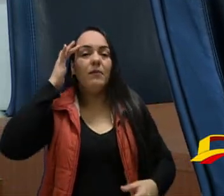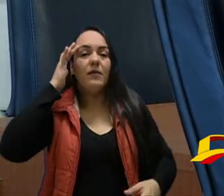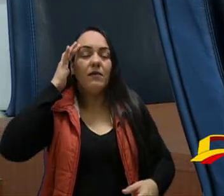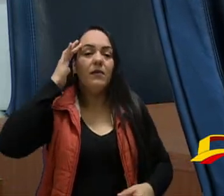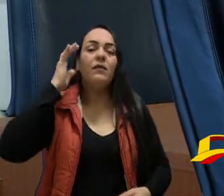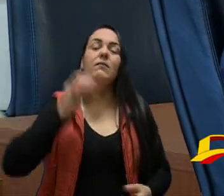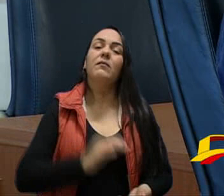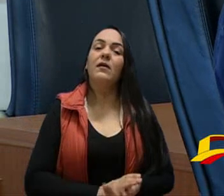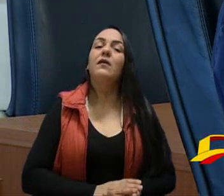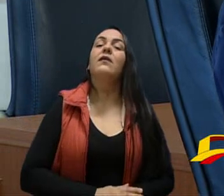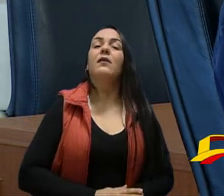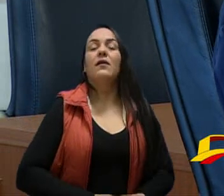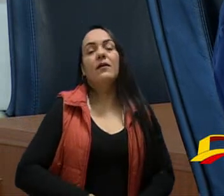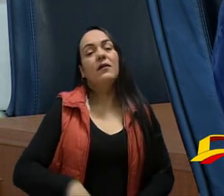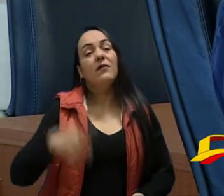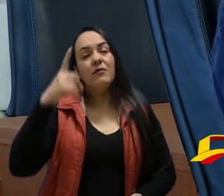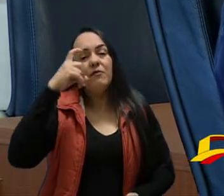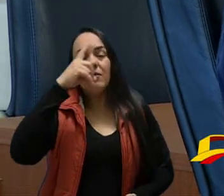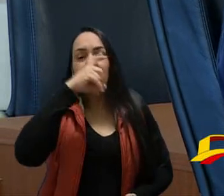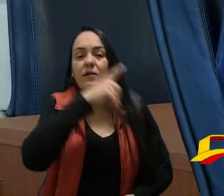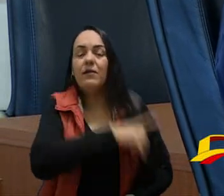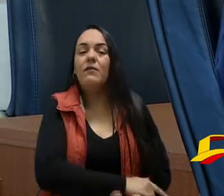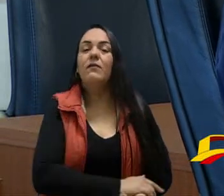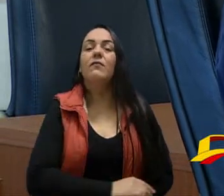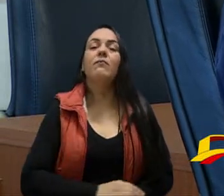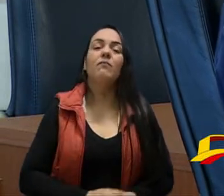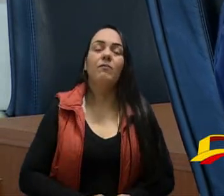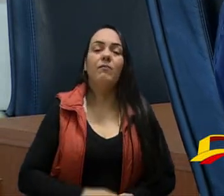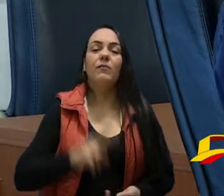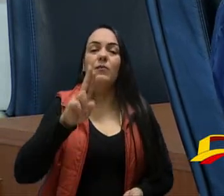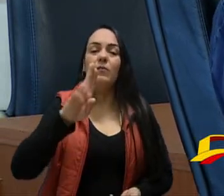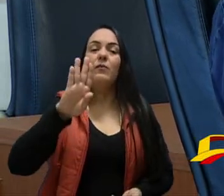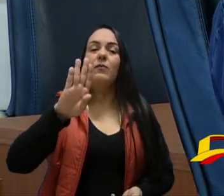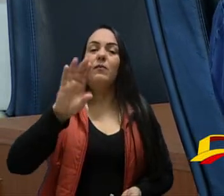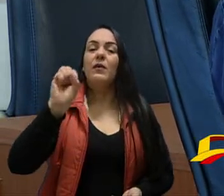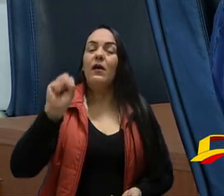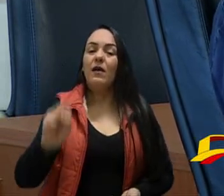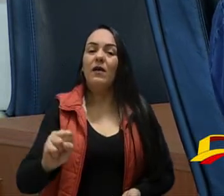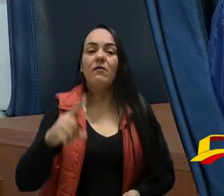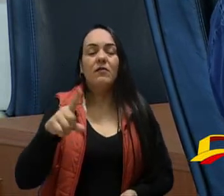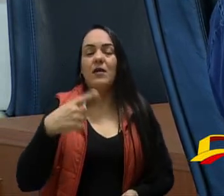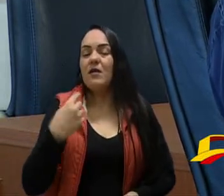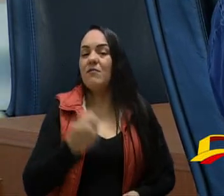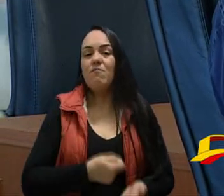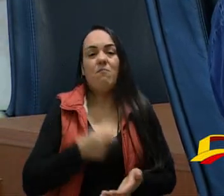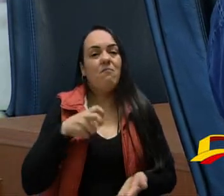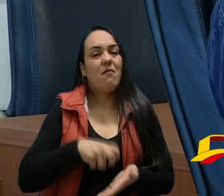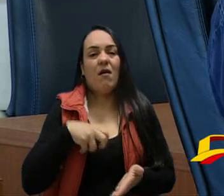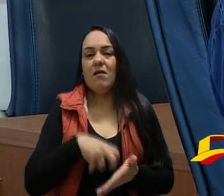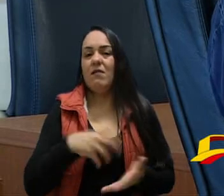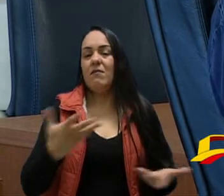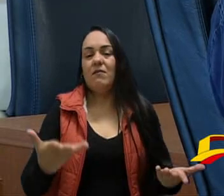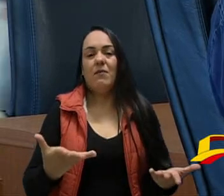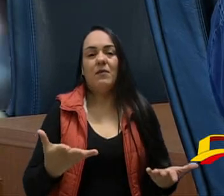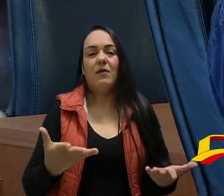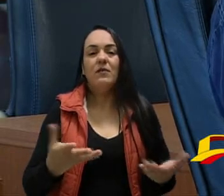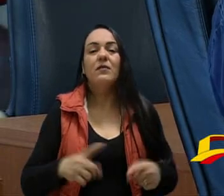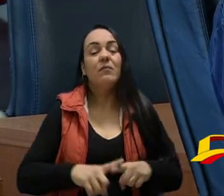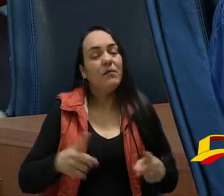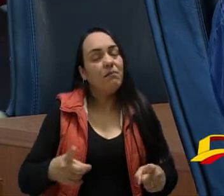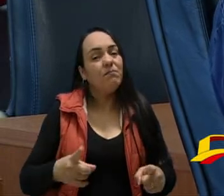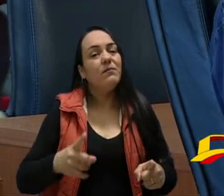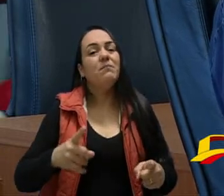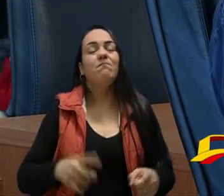pessoas que têm comorbidade né e que são atendidas nas redes municipais sei que vocês não sou obrigado não tenham uma um tem